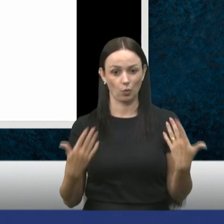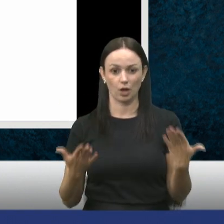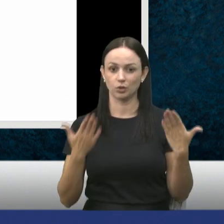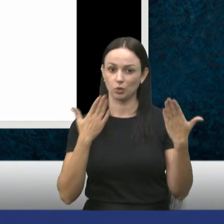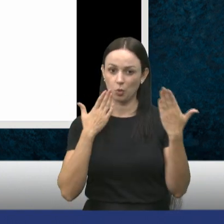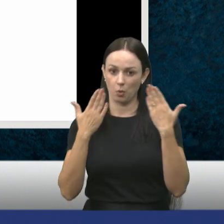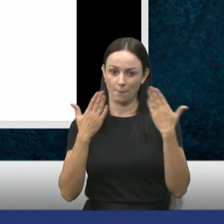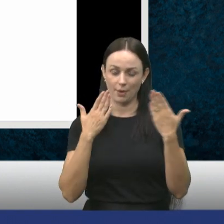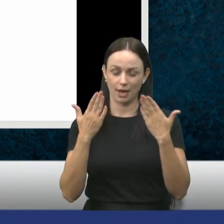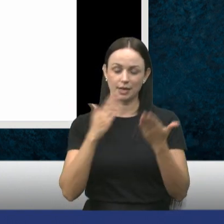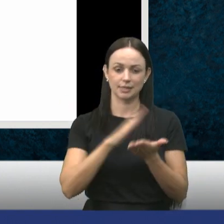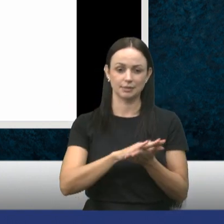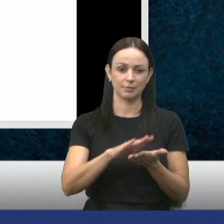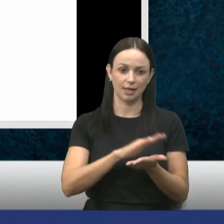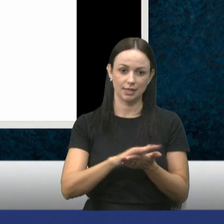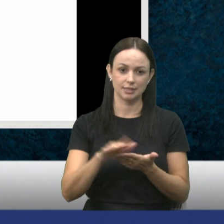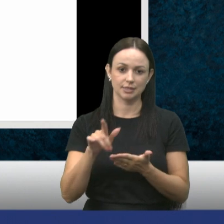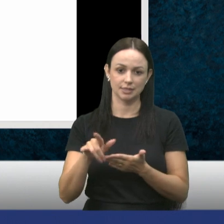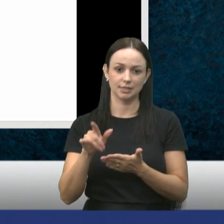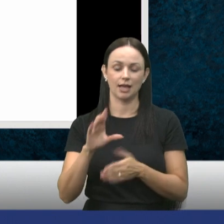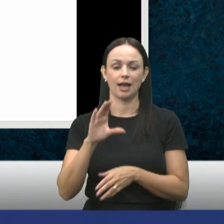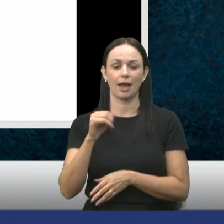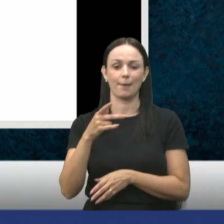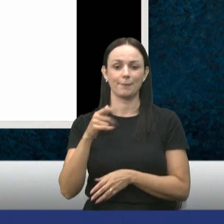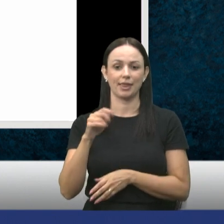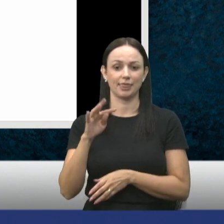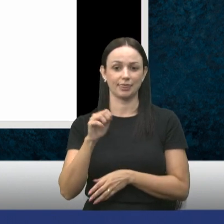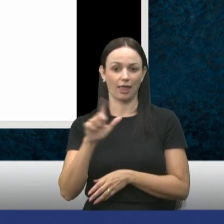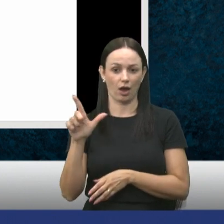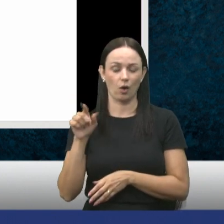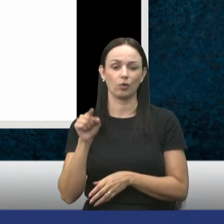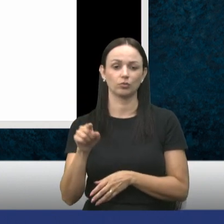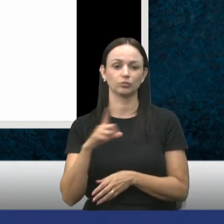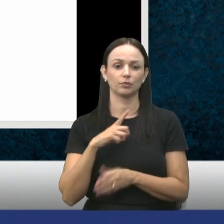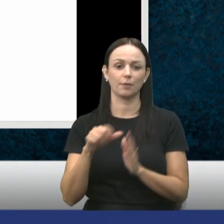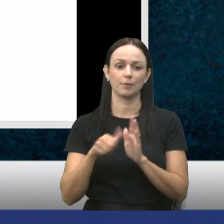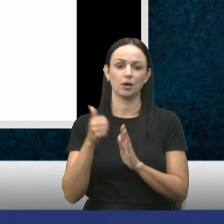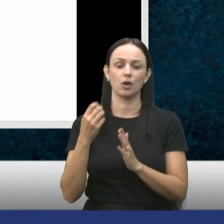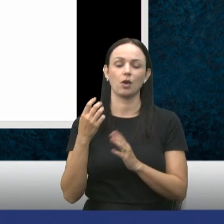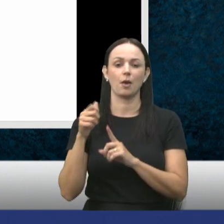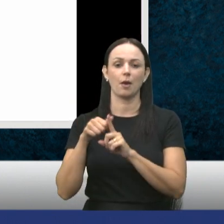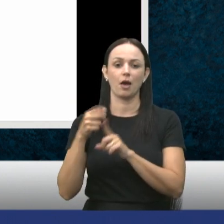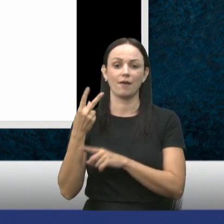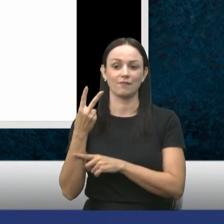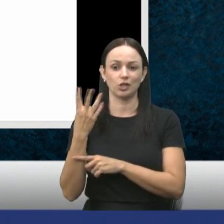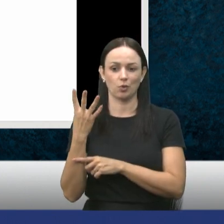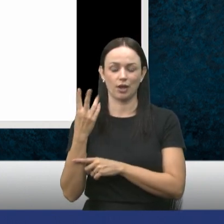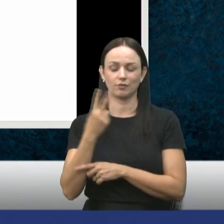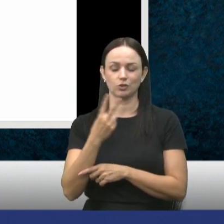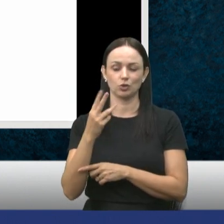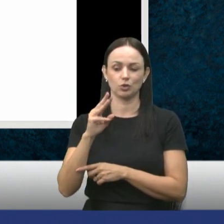as despesas de capital, no primeiro quadrimestre de 2024,